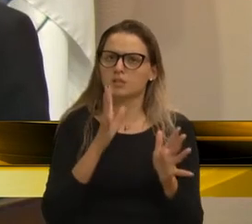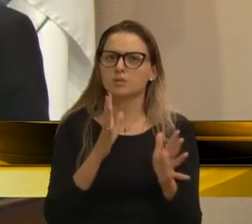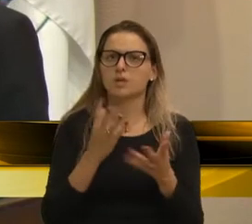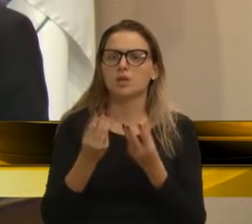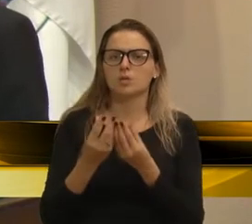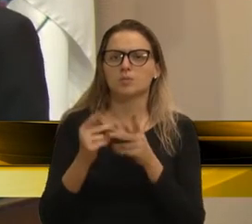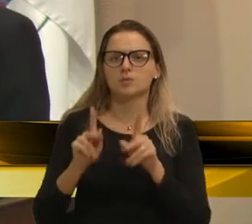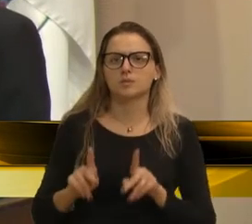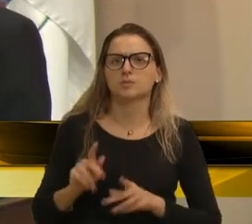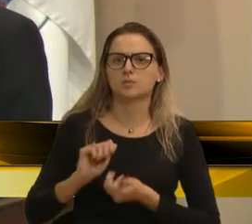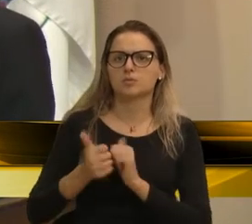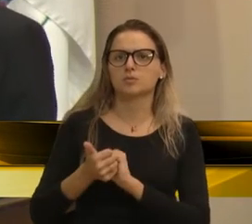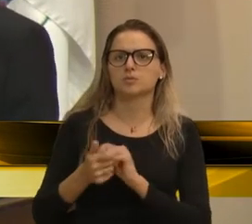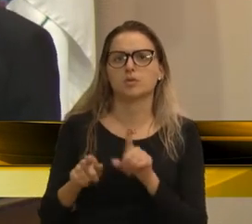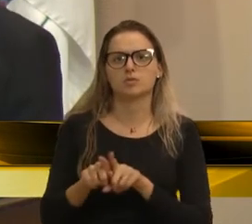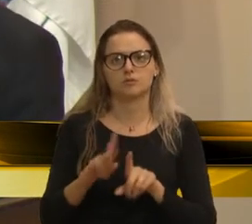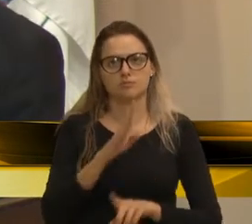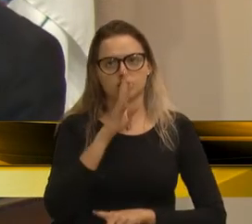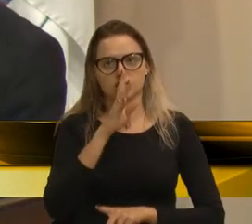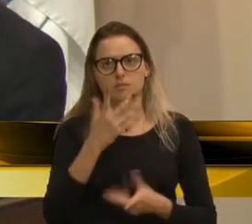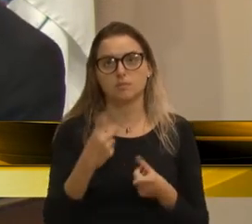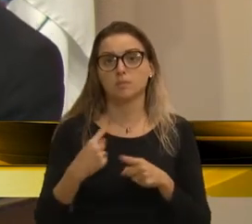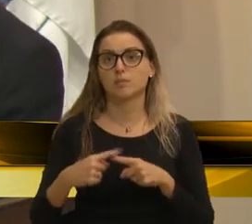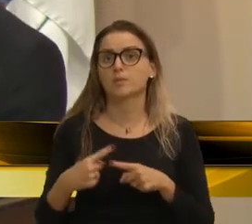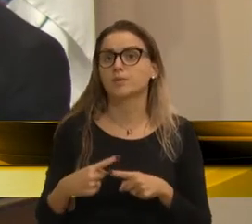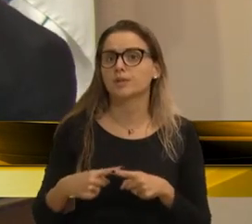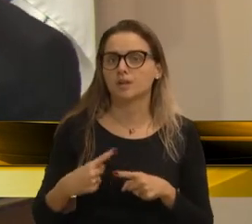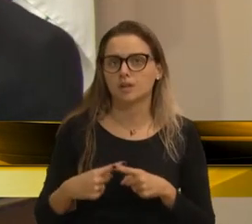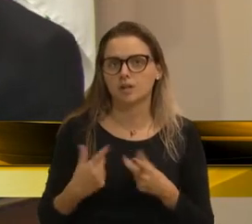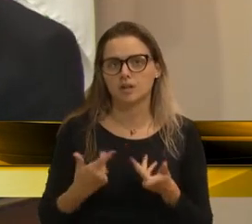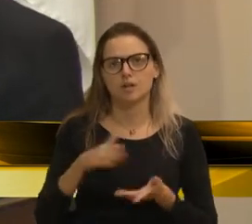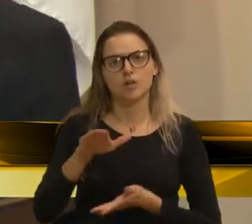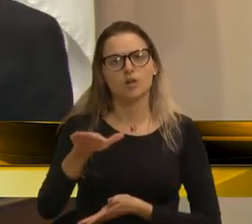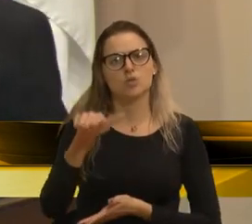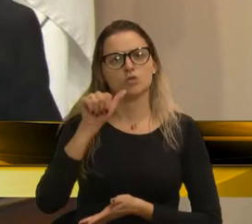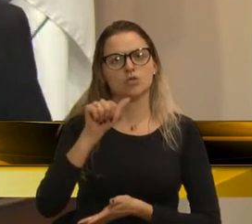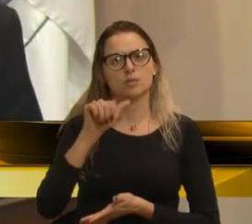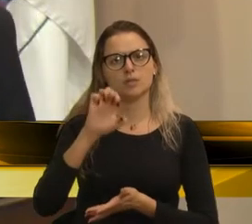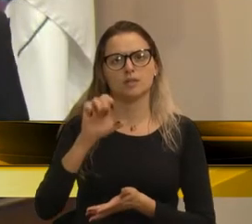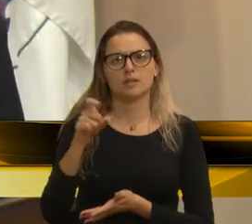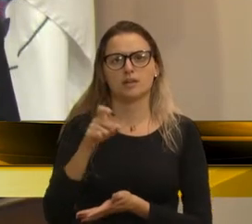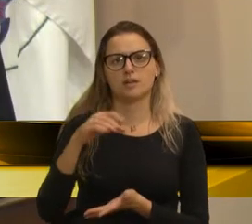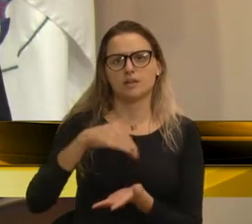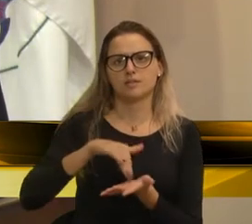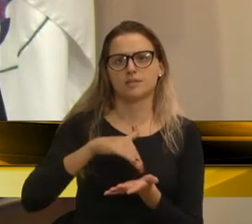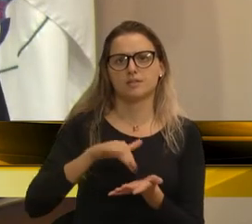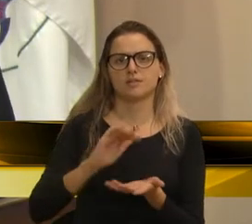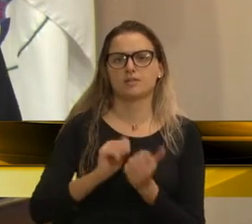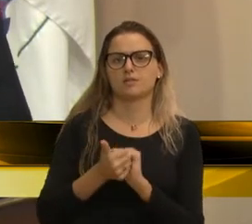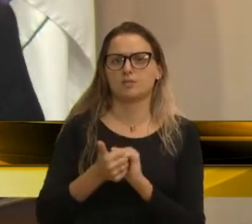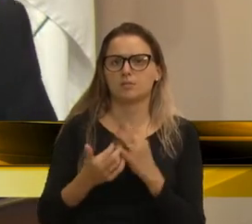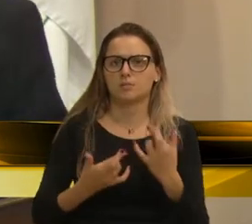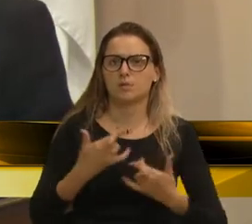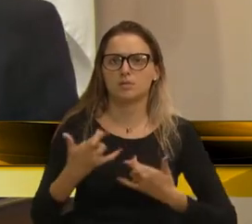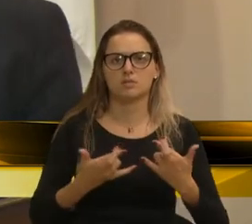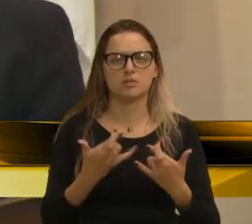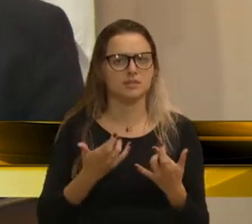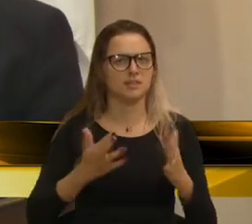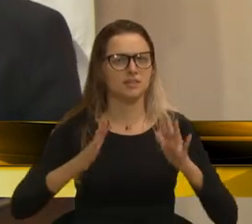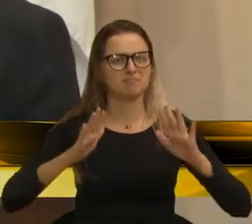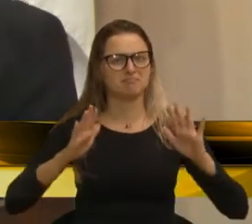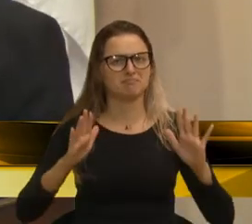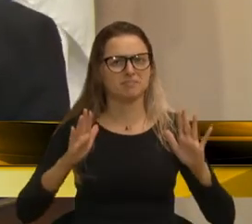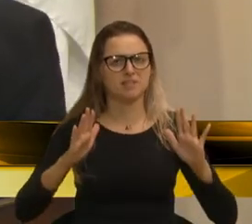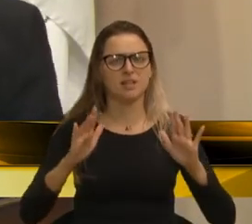desportistas ficaram estarrecidos também, porque essa nomeação da ex-secretária de Esporte e Lazer é